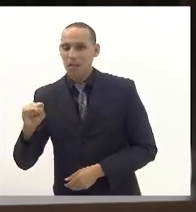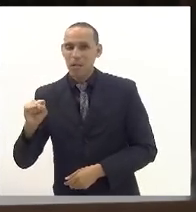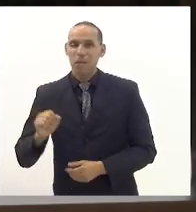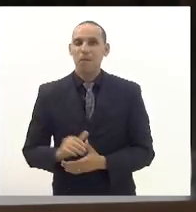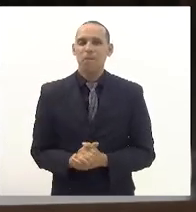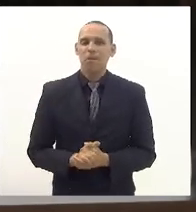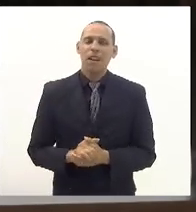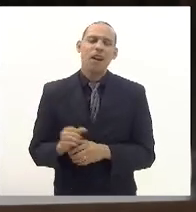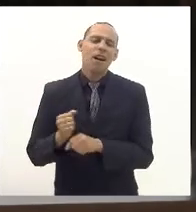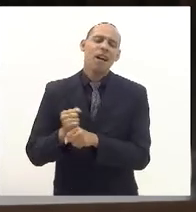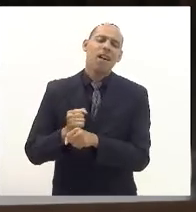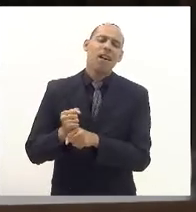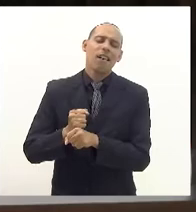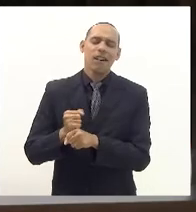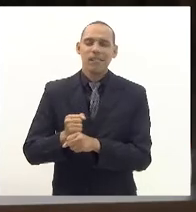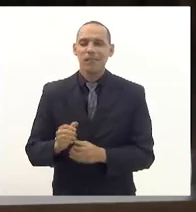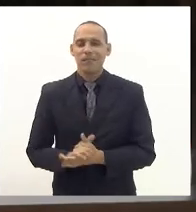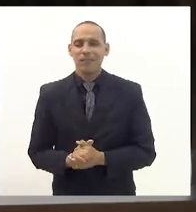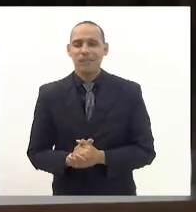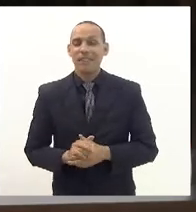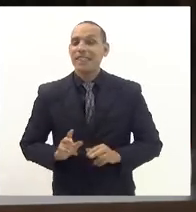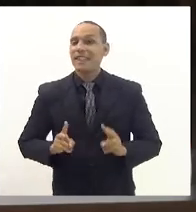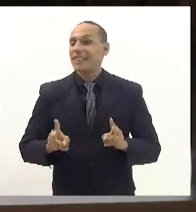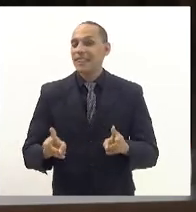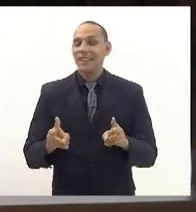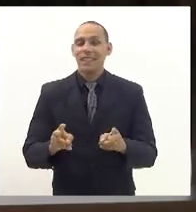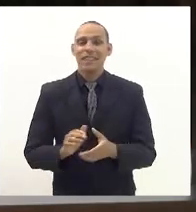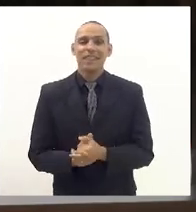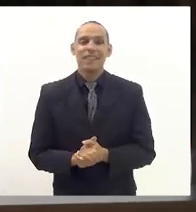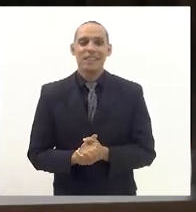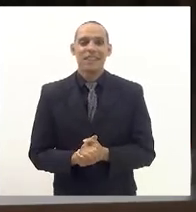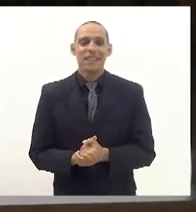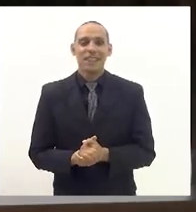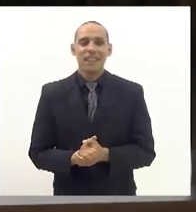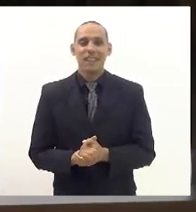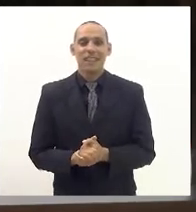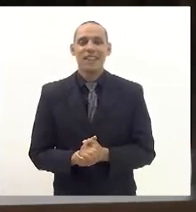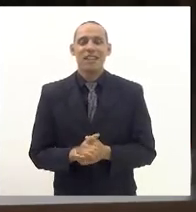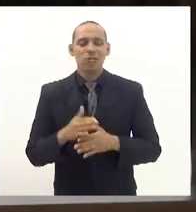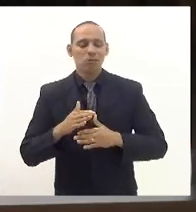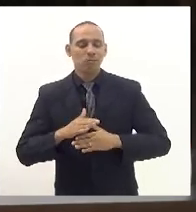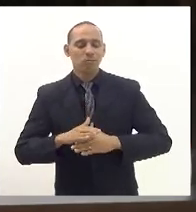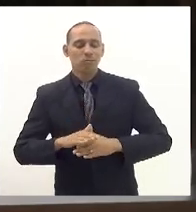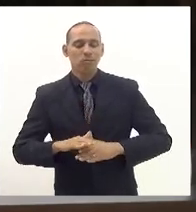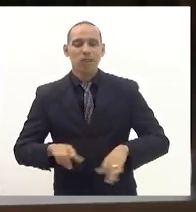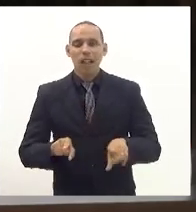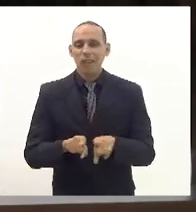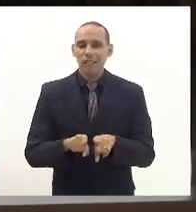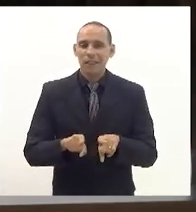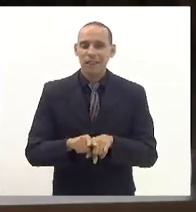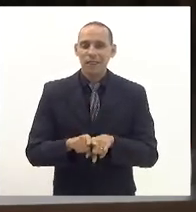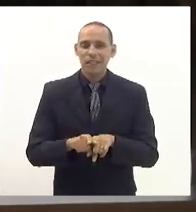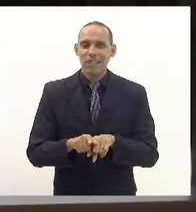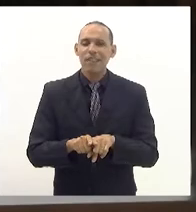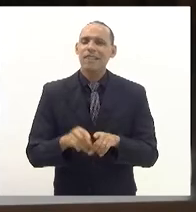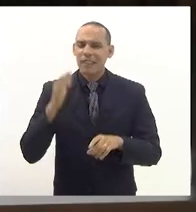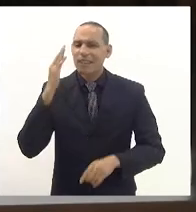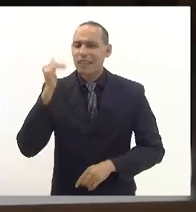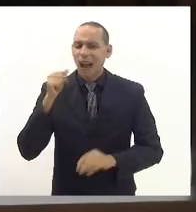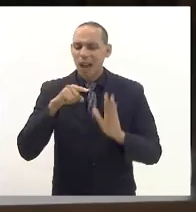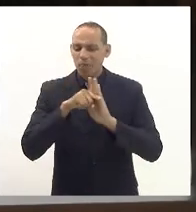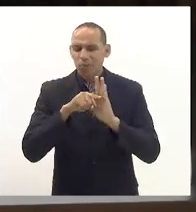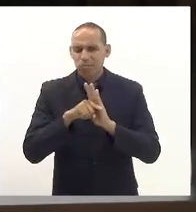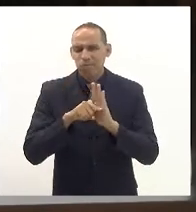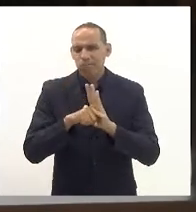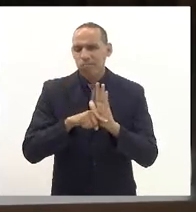por muitos anos e sempre de uma forma muito rigorosa mas também muito temos sabe o conduzir o inquérito policial